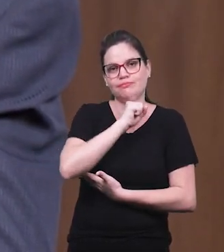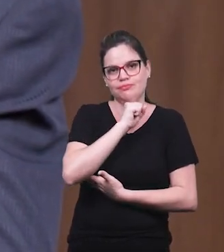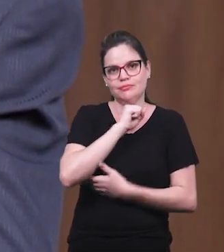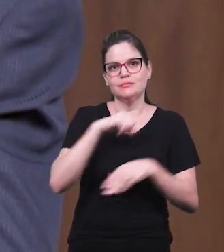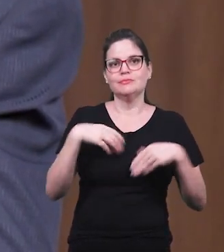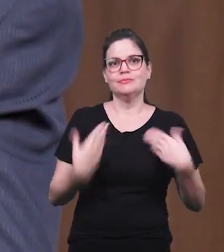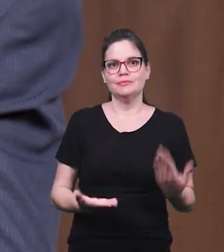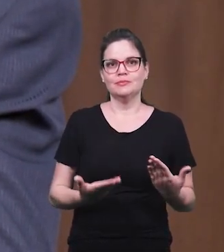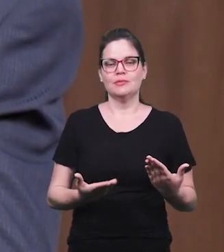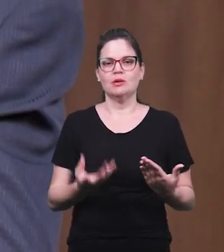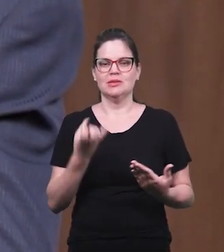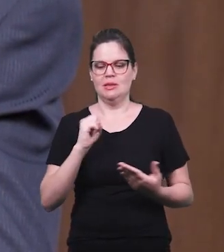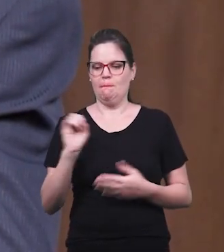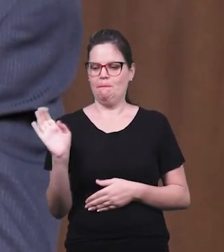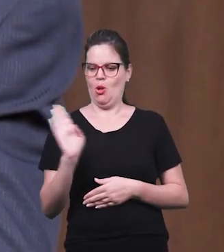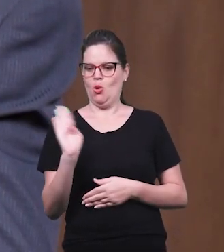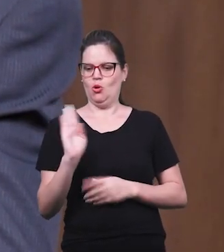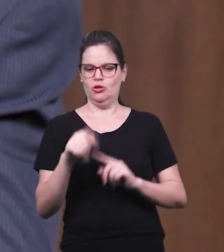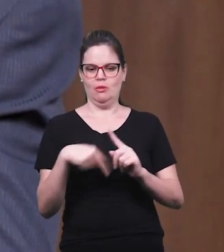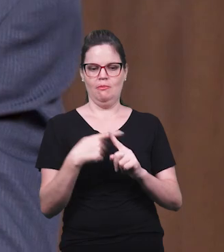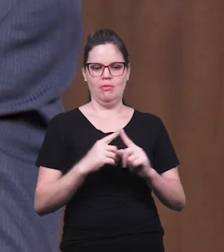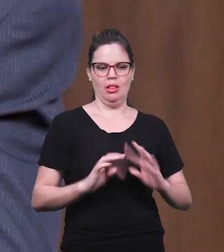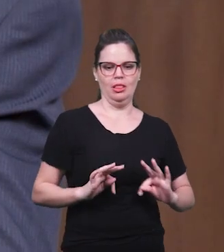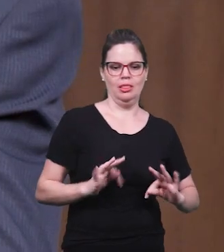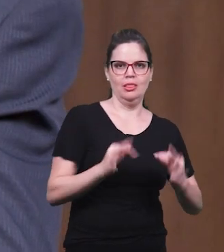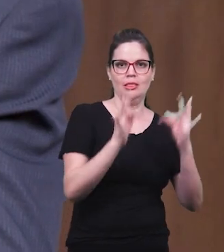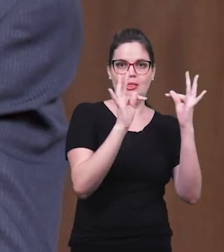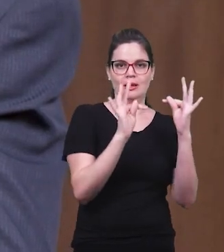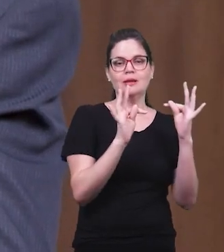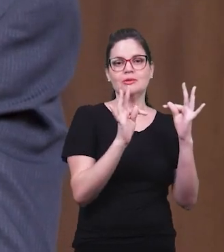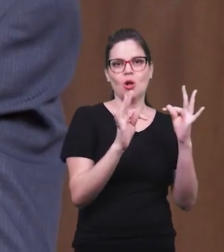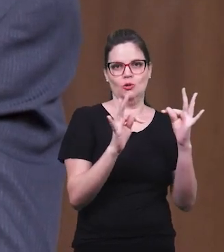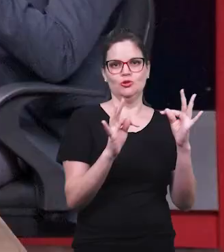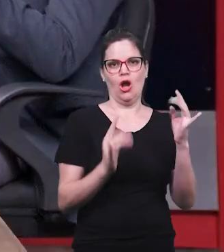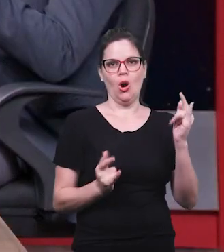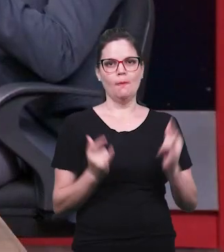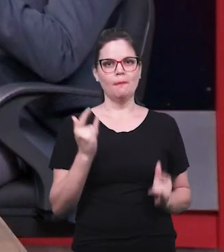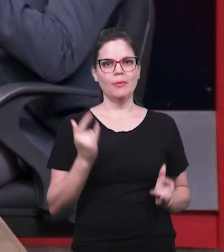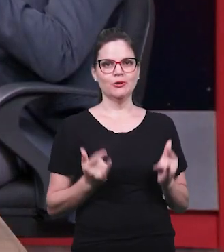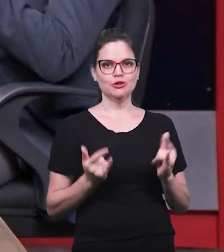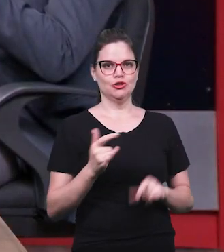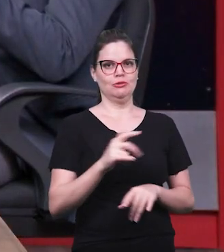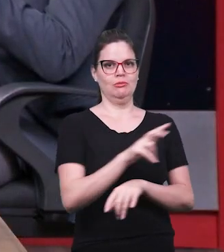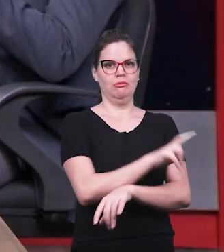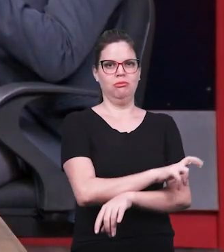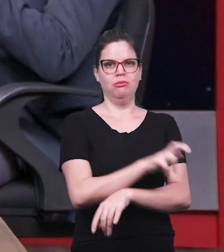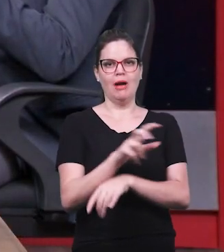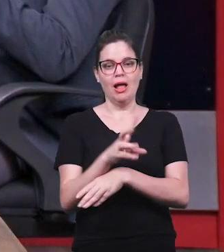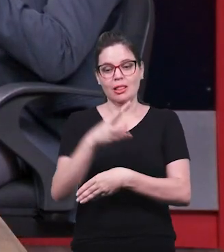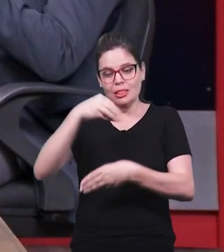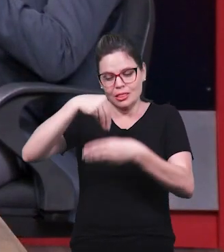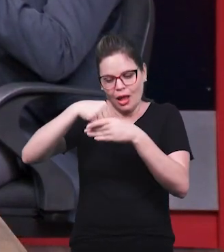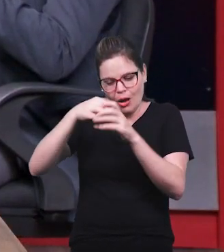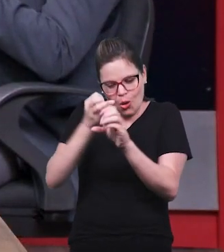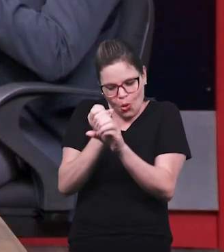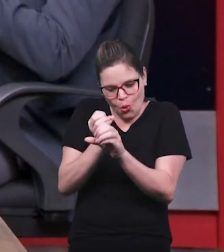essa conexão da biologia, né, com a robótica, ela seria a nível nanomolecular.